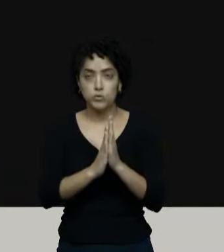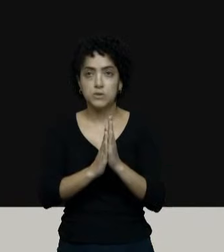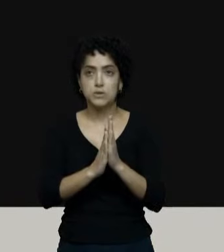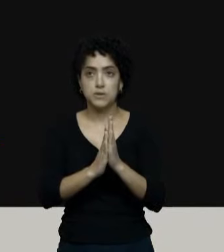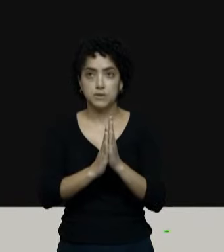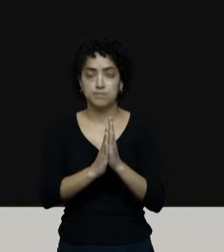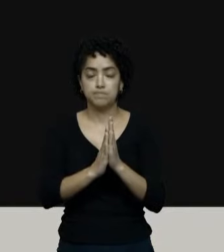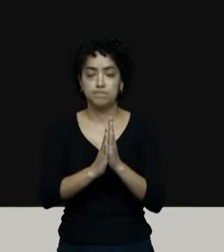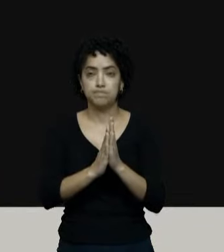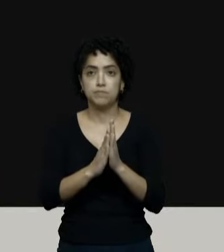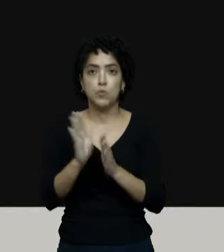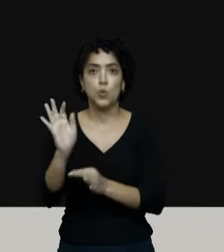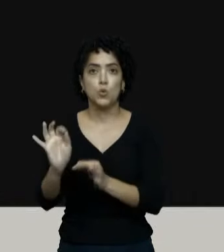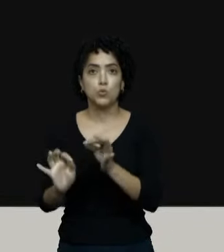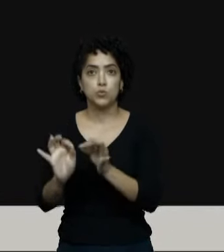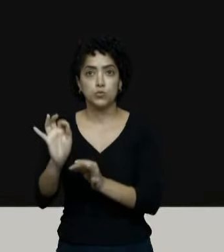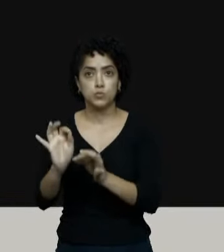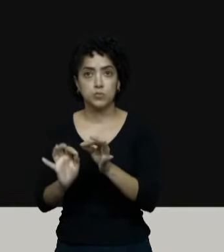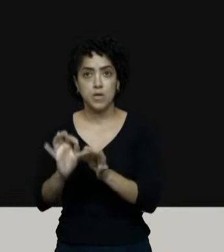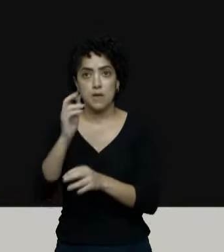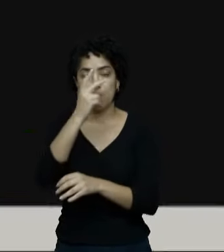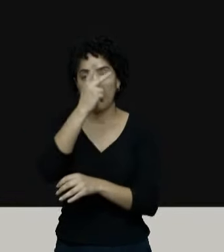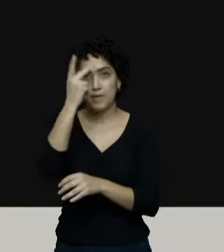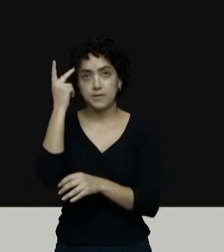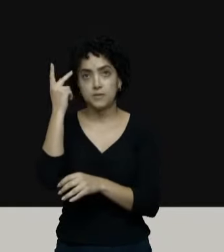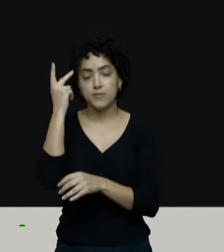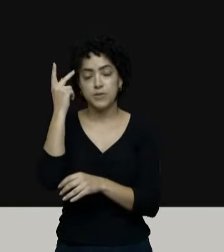julgado para as pessoas que forem